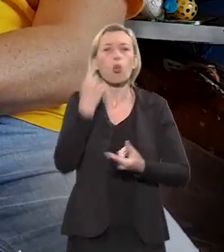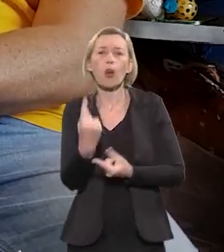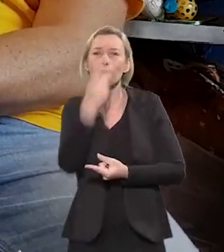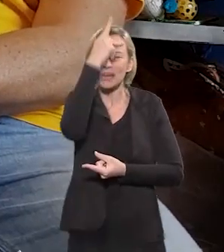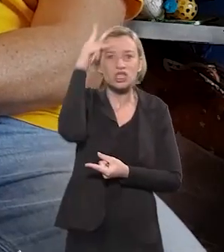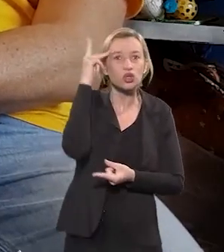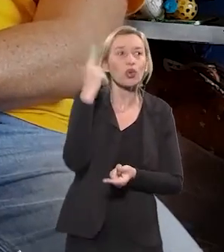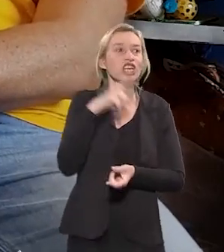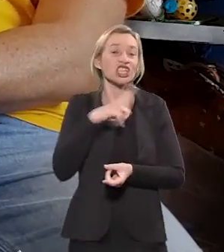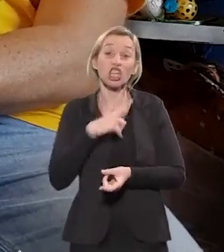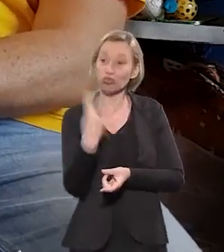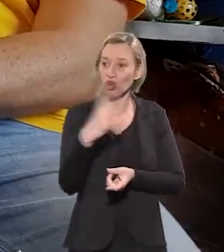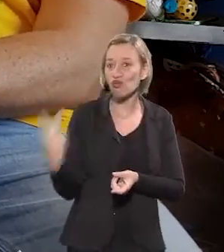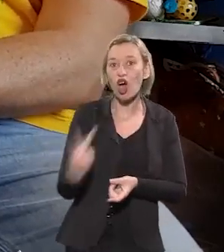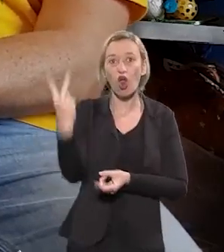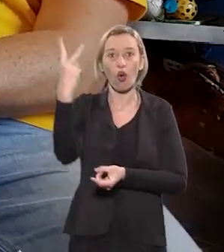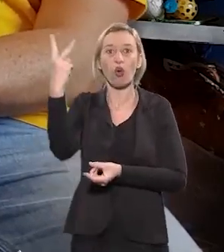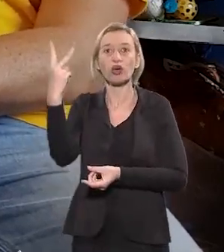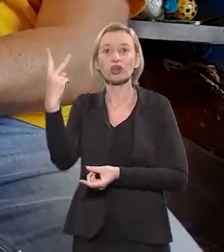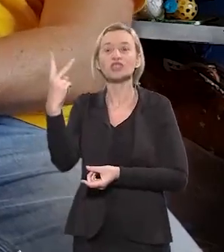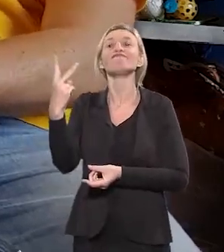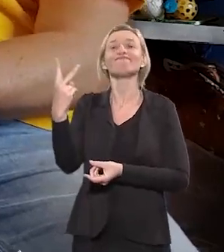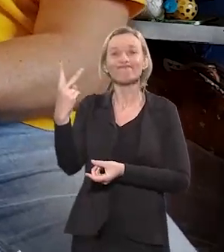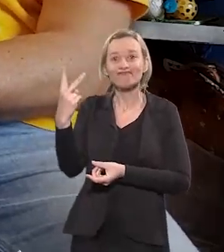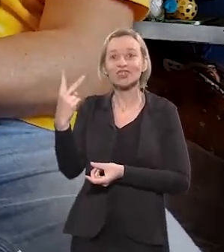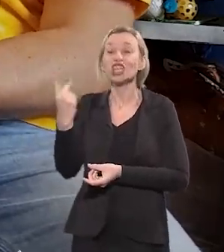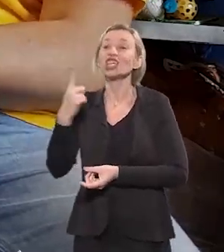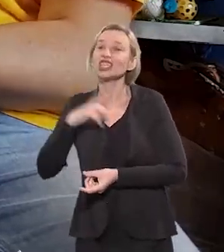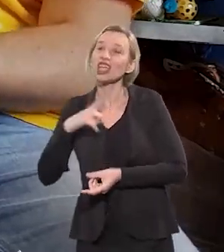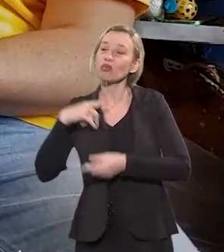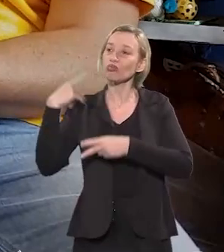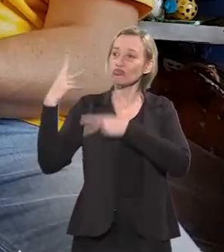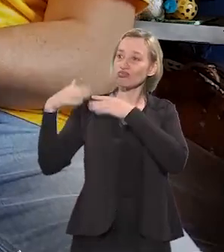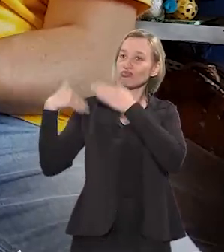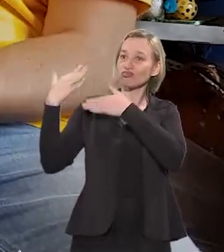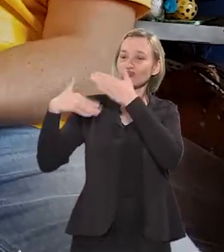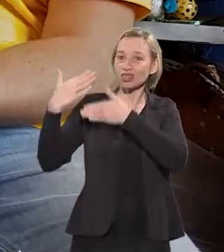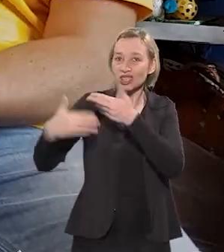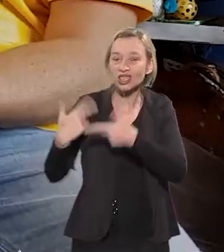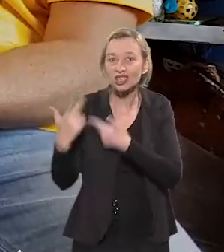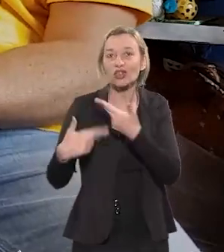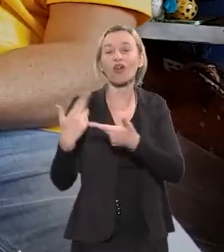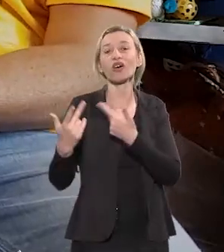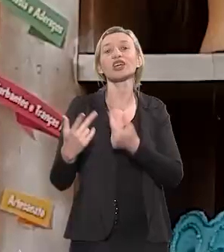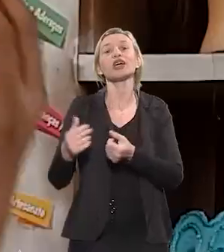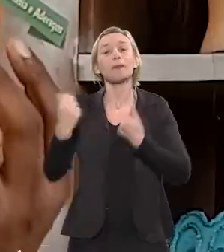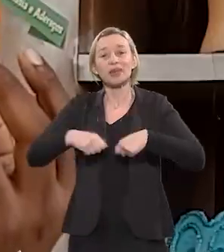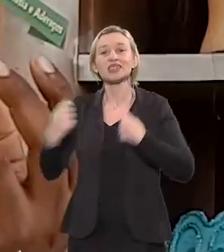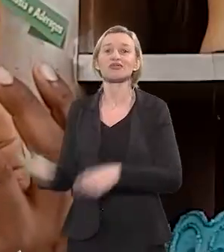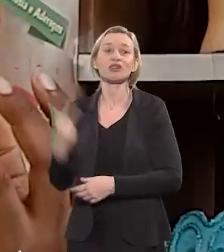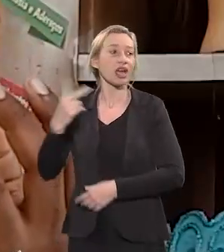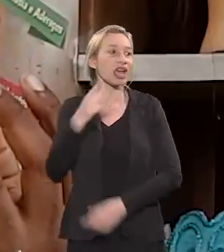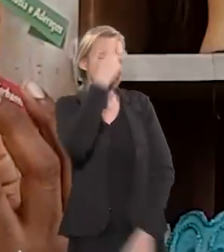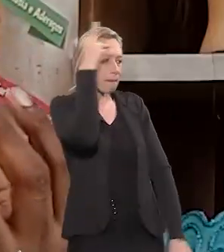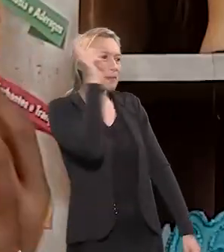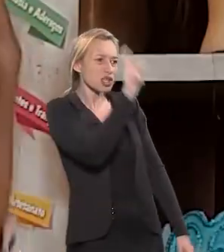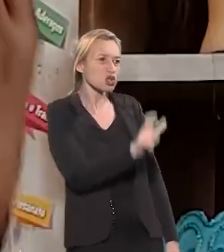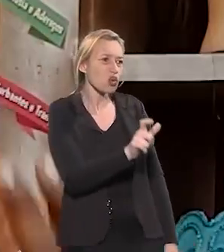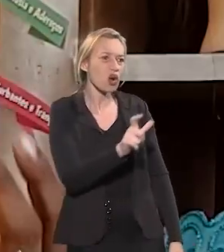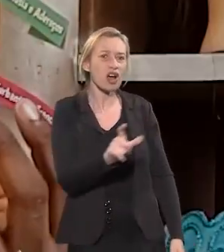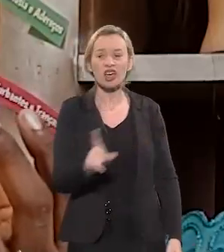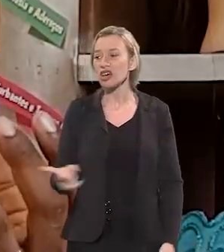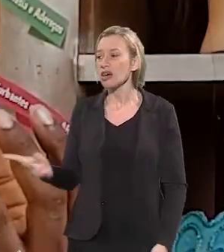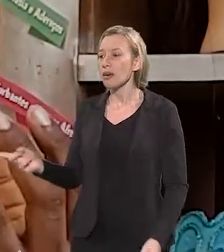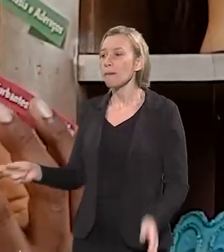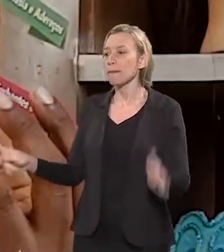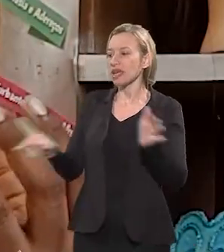como uma pessoa que tem o seu valor e que tem as suas raízes, que tem um histórico que tem que ser valorizado. E que essa pessoa, ela vem